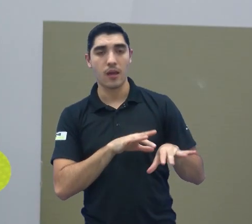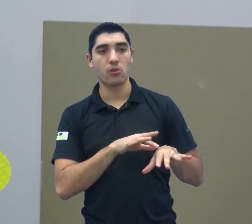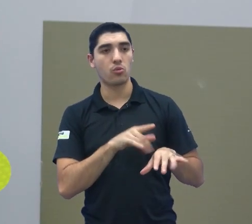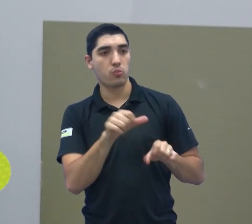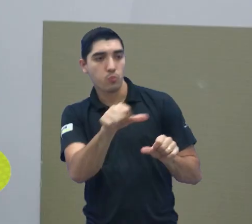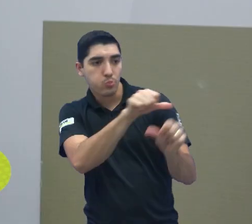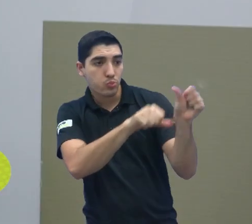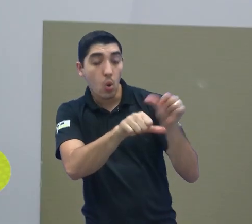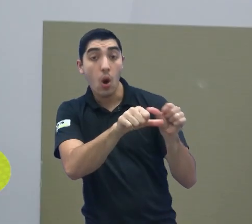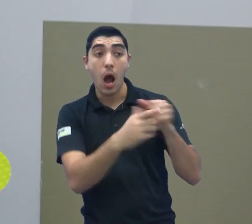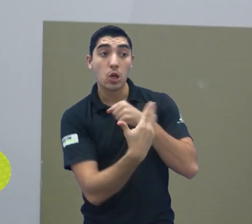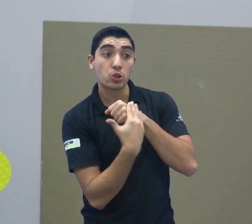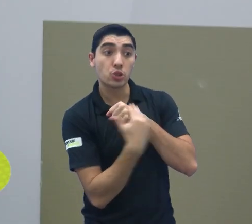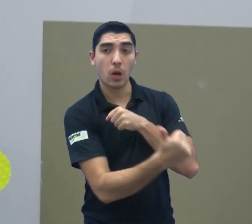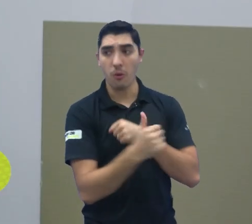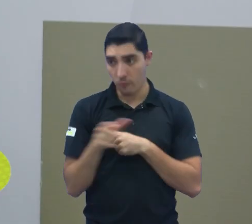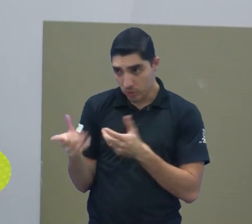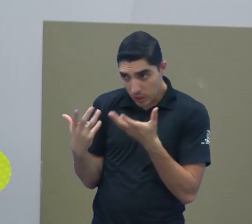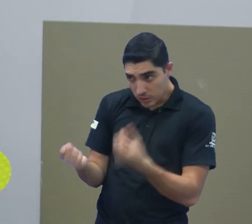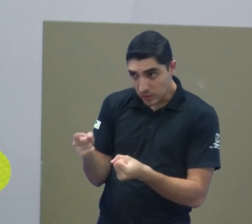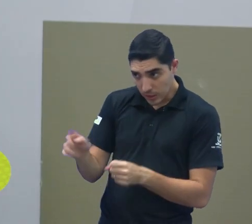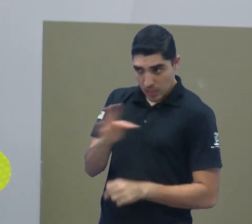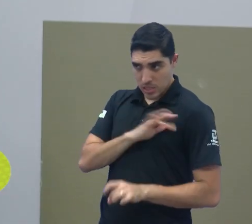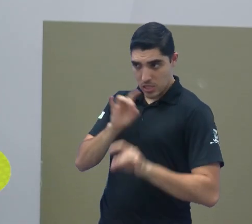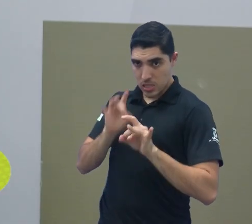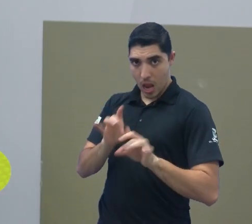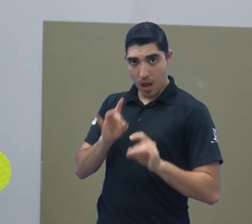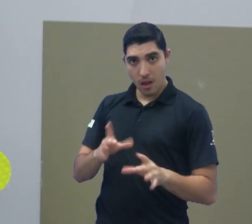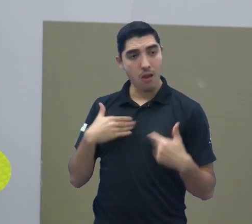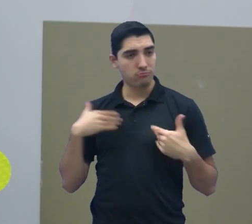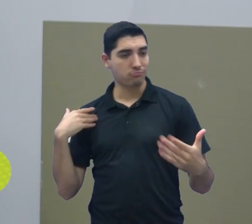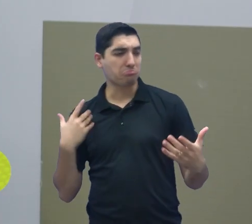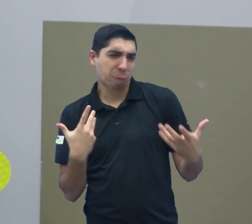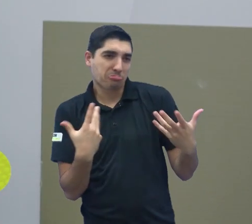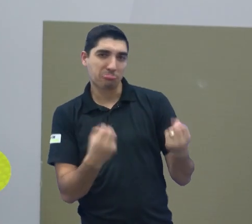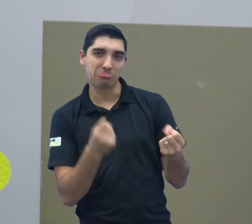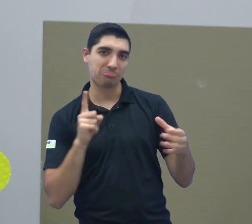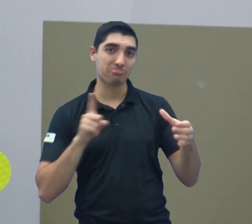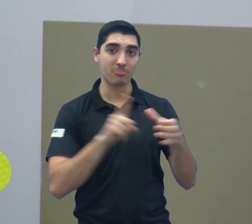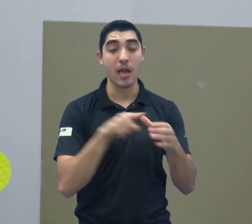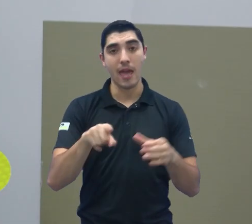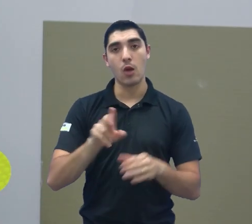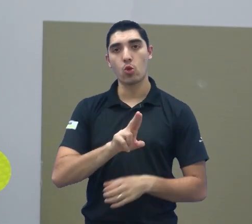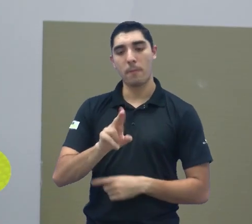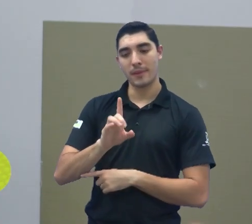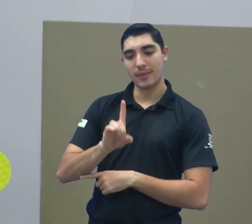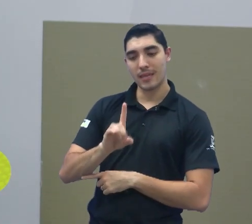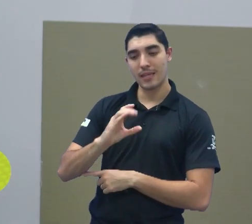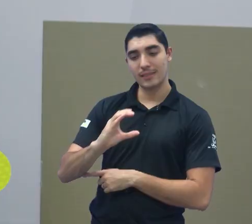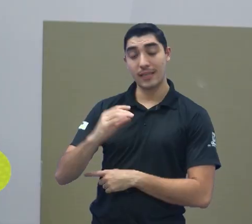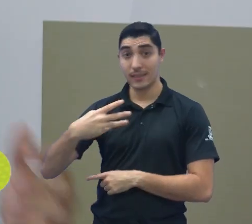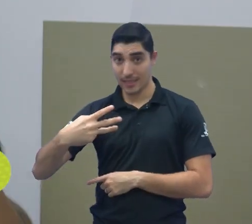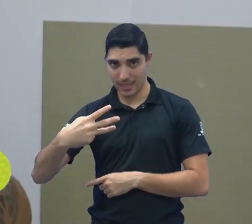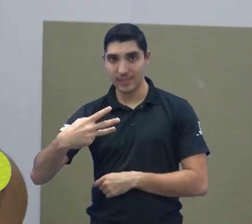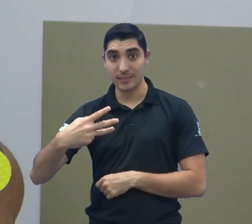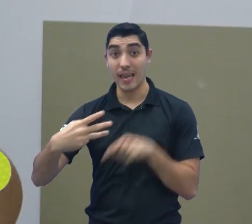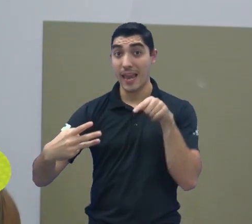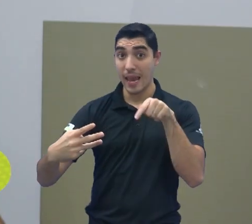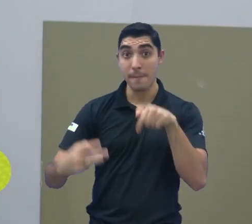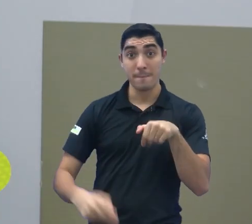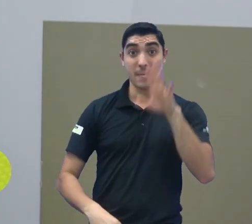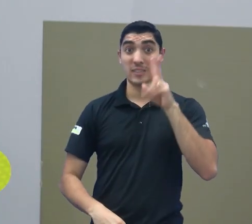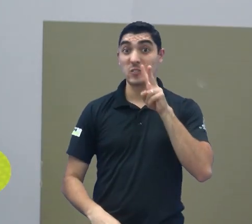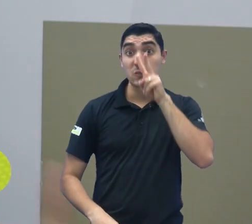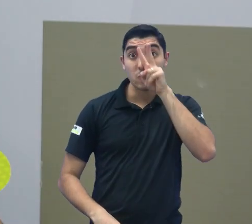técnico, né, estar como técnico de uma das classes, que é a que eu estou hoje também até hoje, que é a classe BC3, né, que é uma das classes que a gente é mais forte aqui em São José dos Campos.